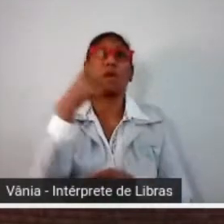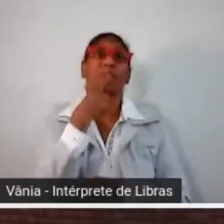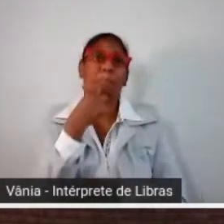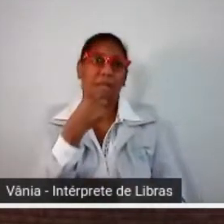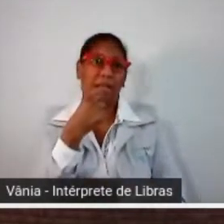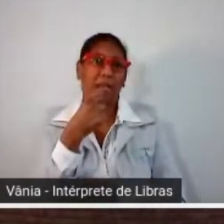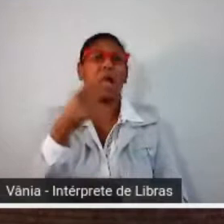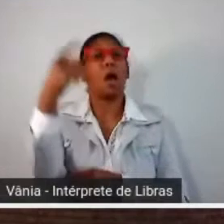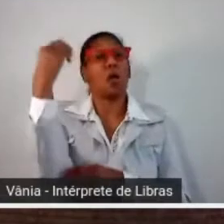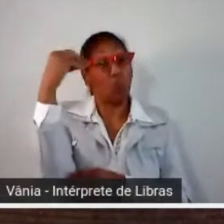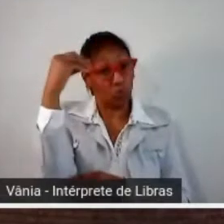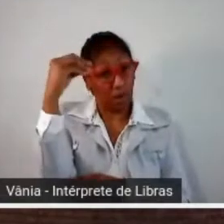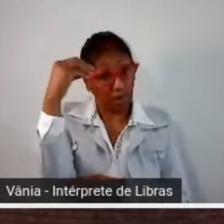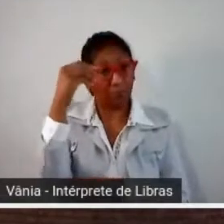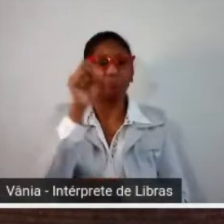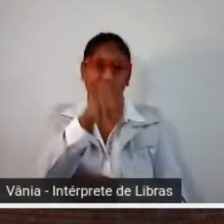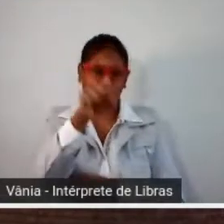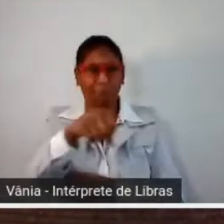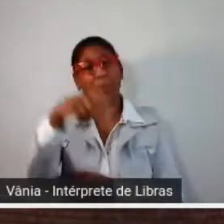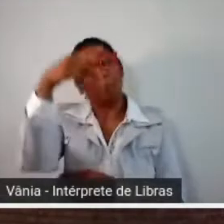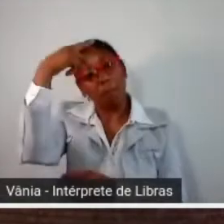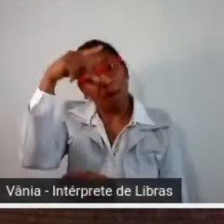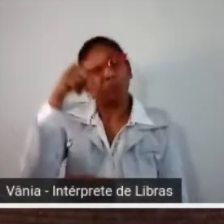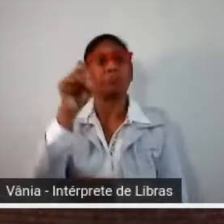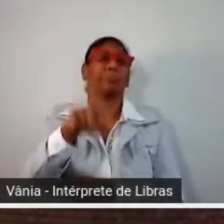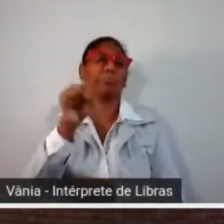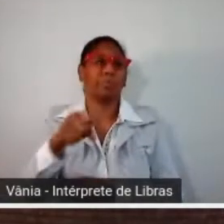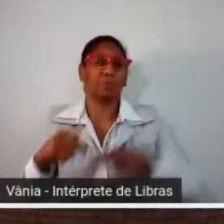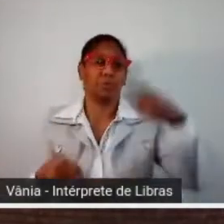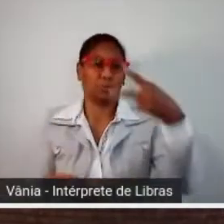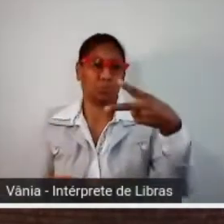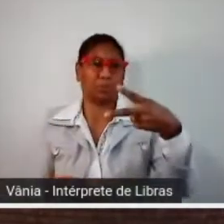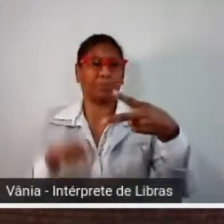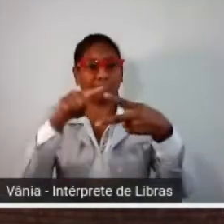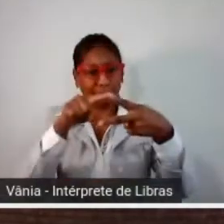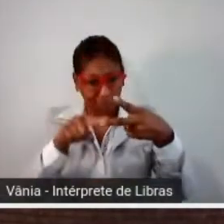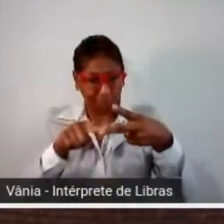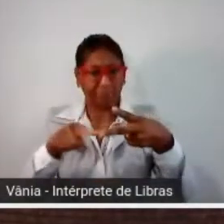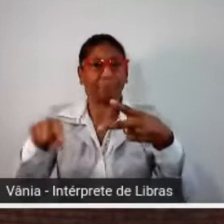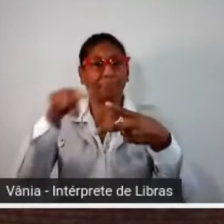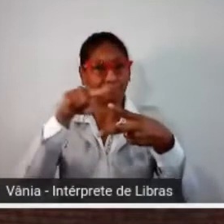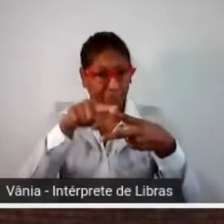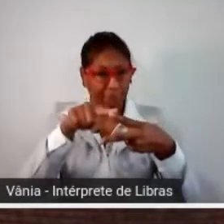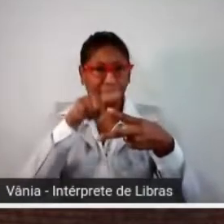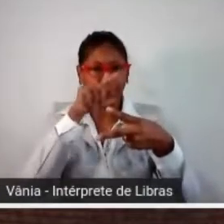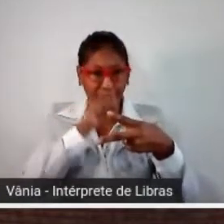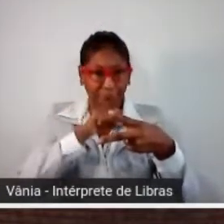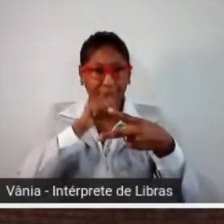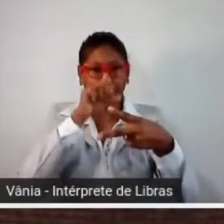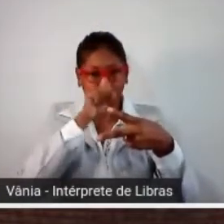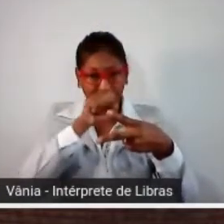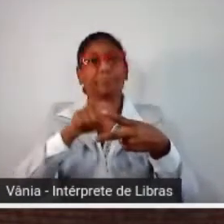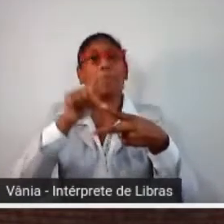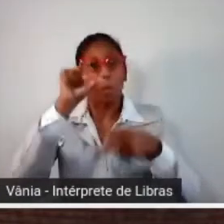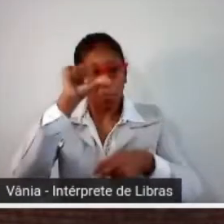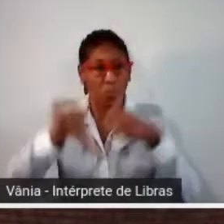Pelotas, né, estão na bandeira vermelha justamente porque elas precisam, depois do período que tiveram de bandeira vermelha, ter a confirmação